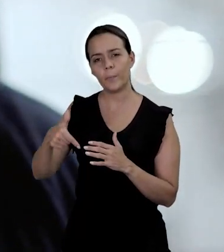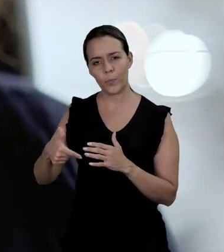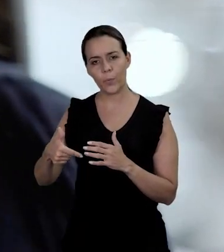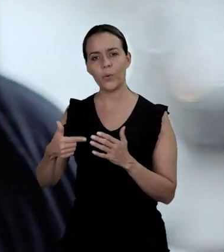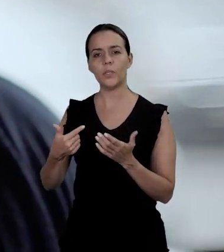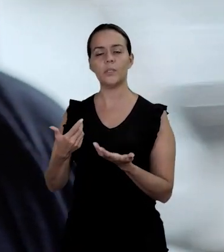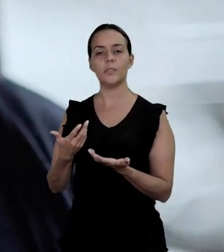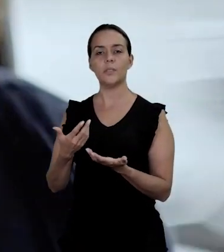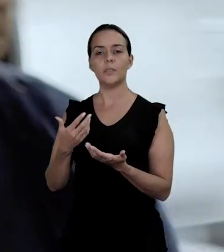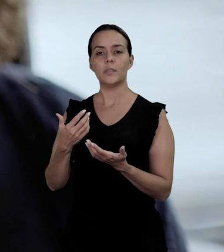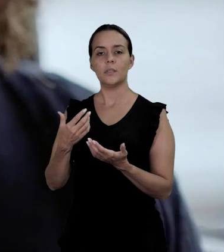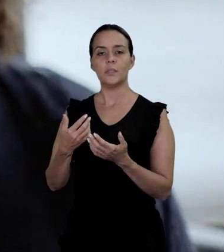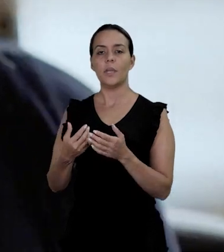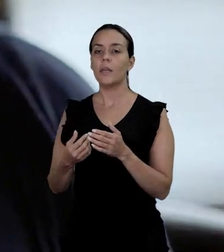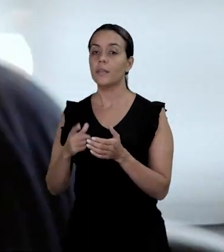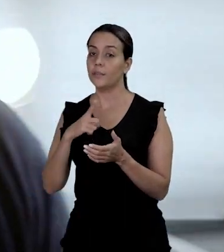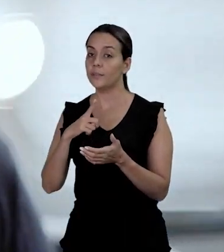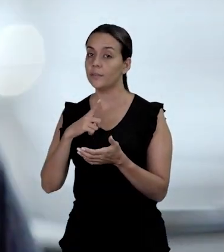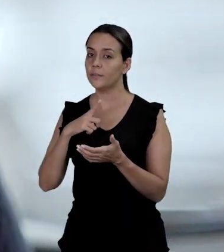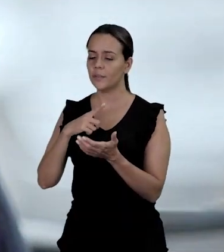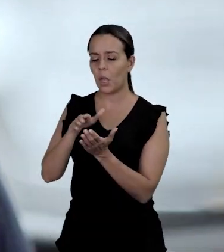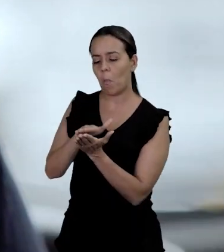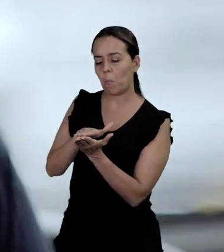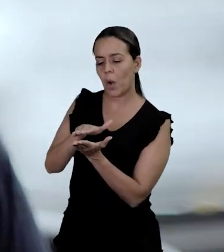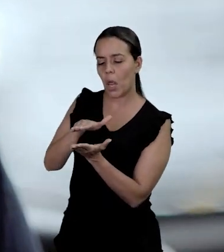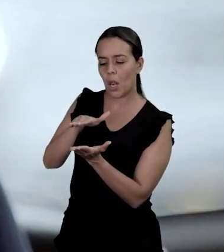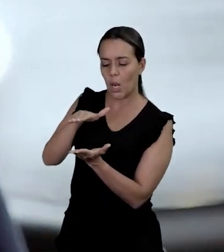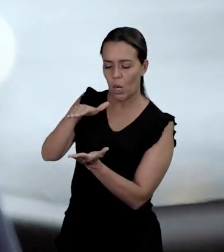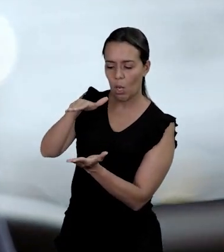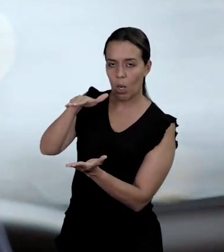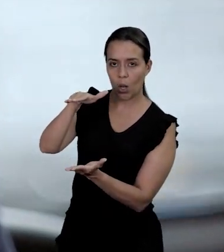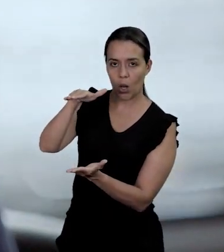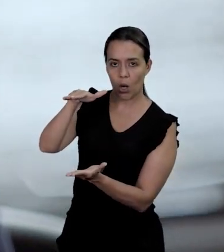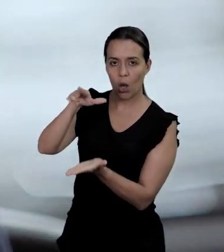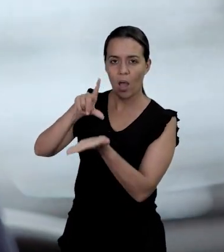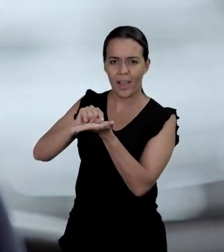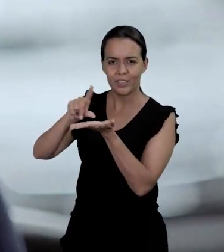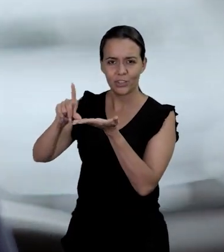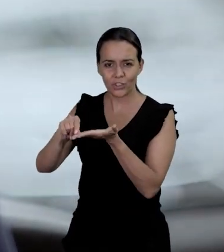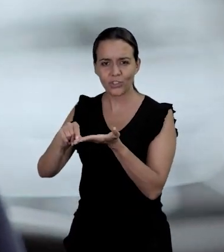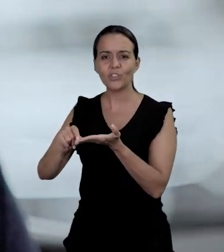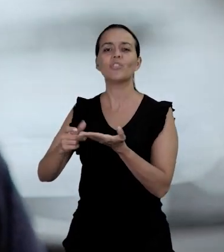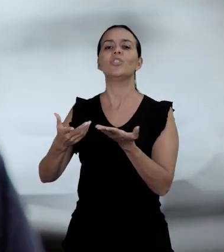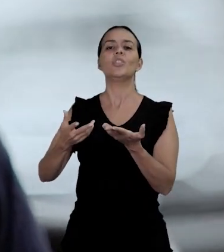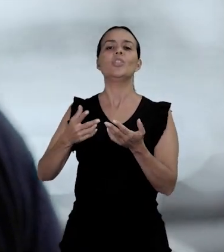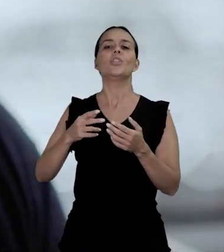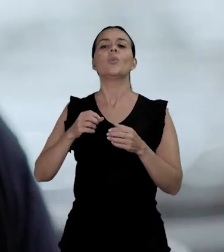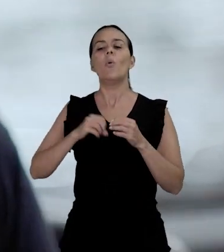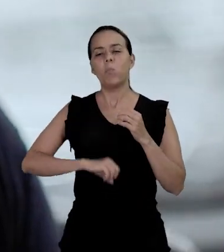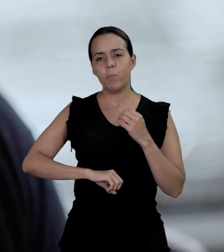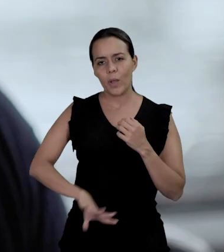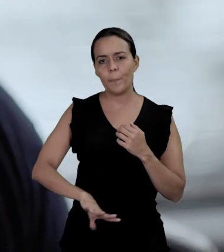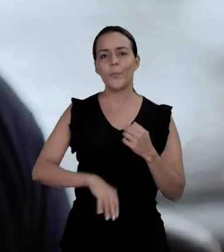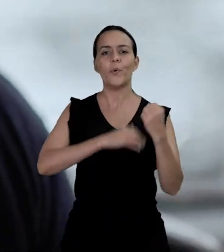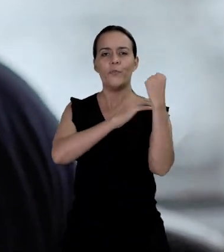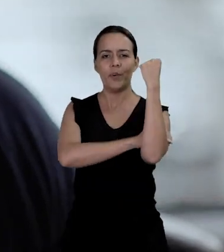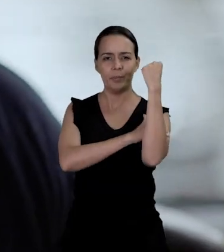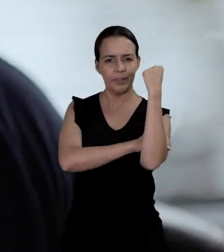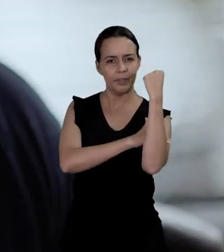um tomo que é o Lexicon. É um tomo de umas 2.000 páginas com artigos